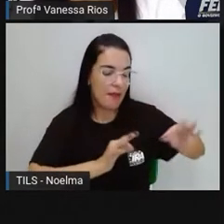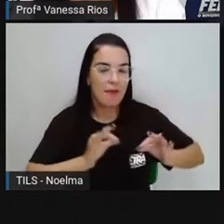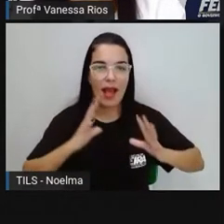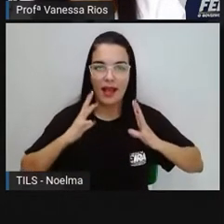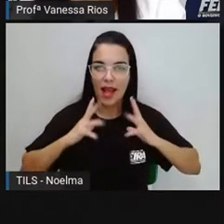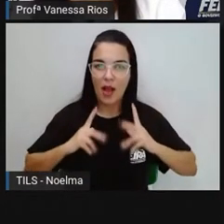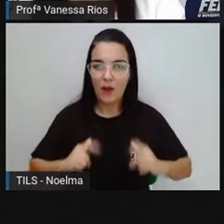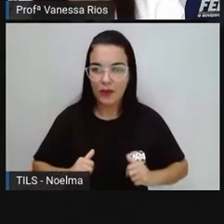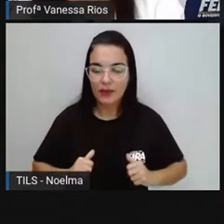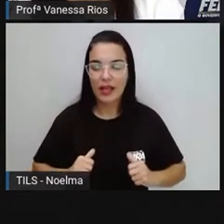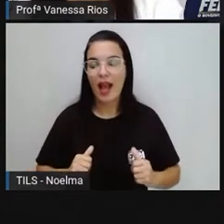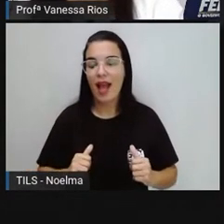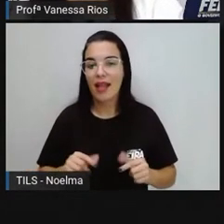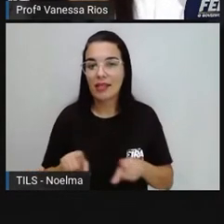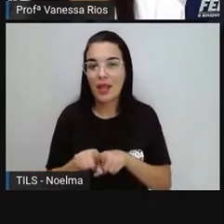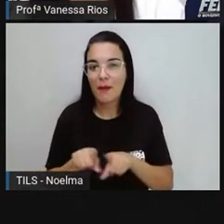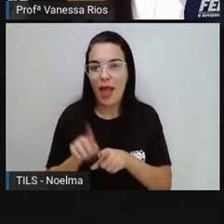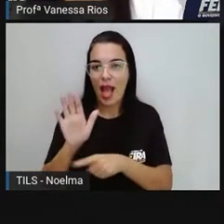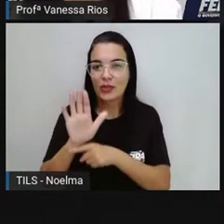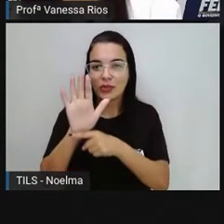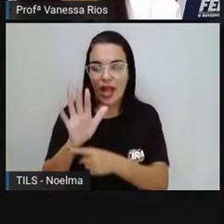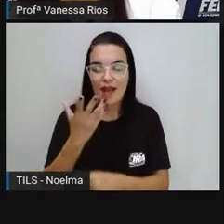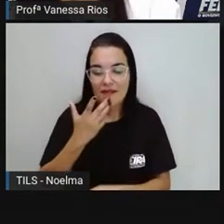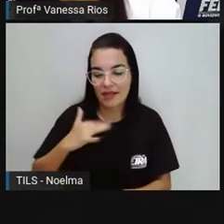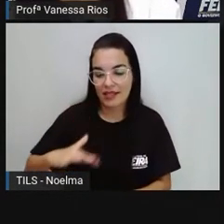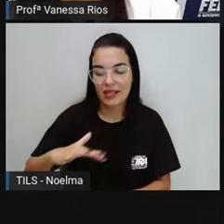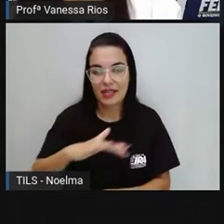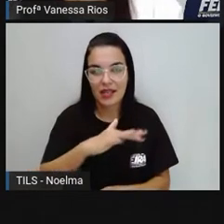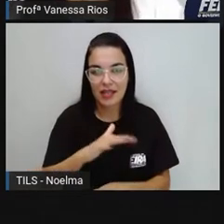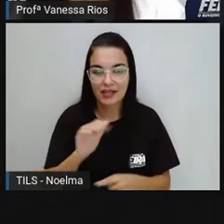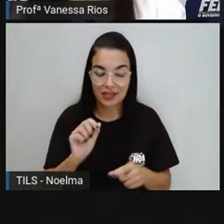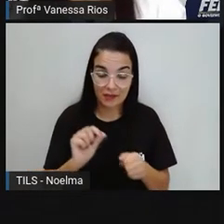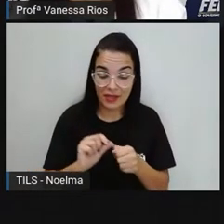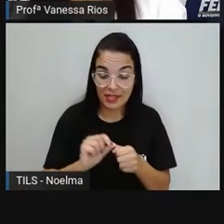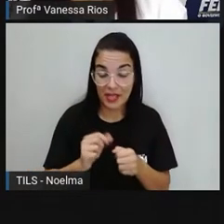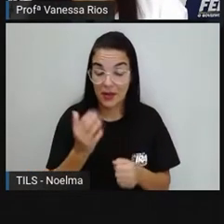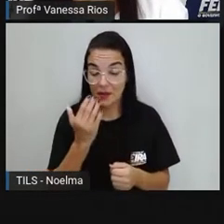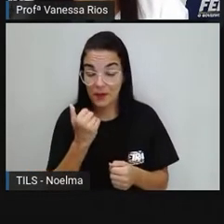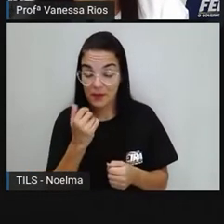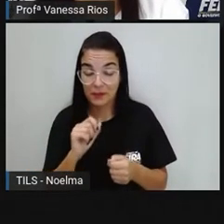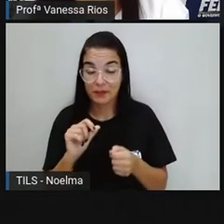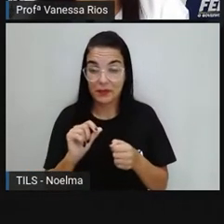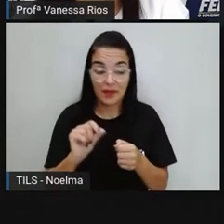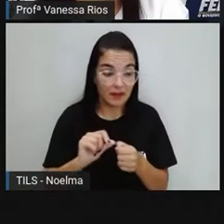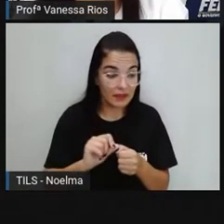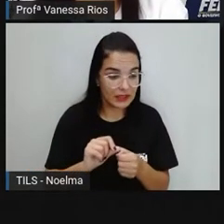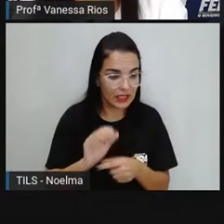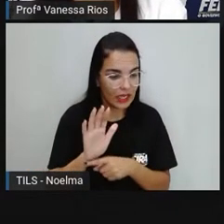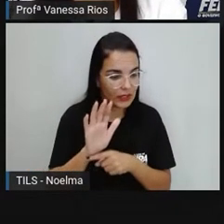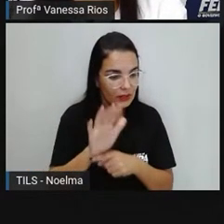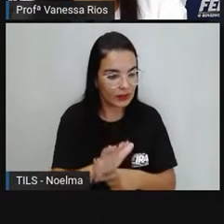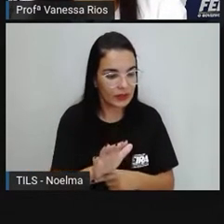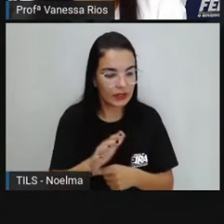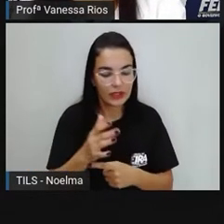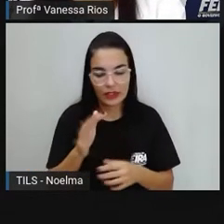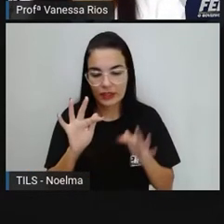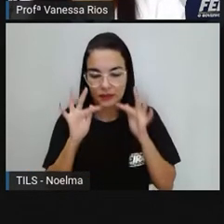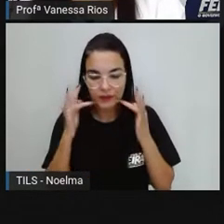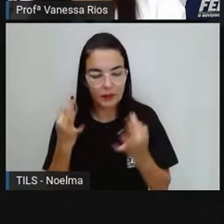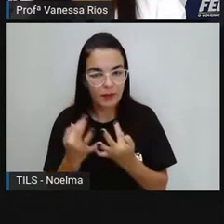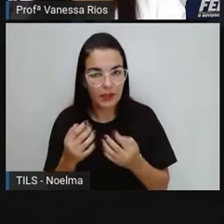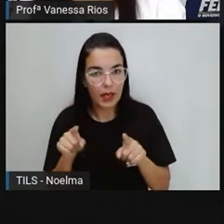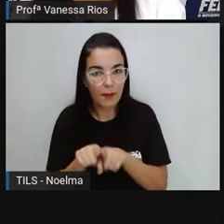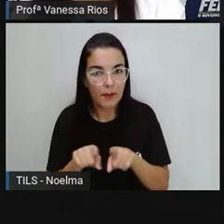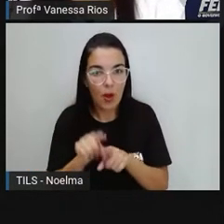as crianças com dever de casa e outros problemas sociais. Roberto precisa enfrentar os